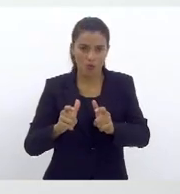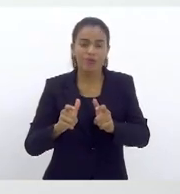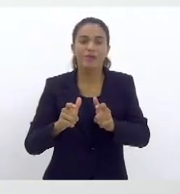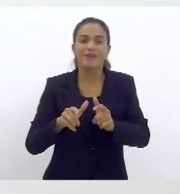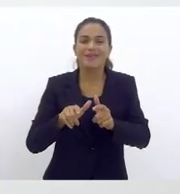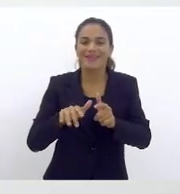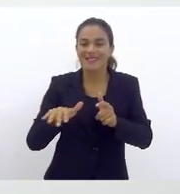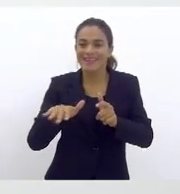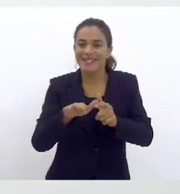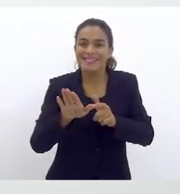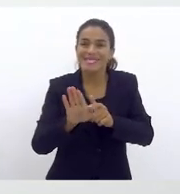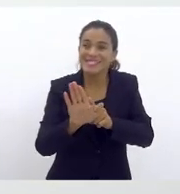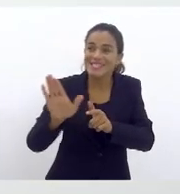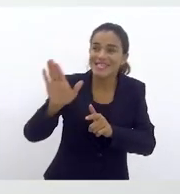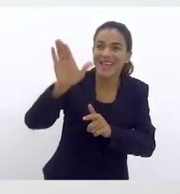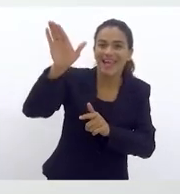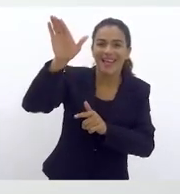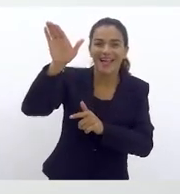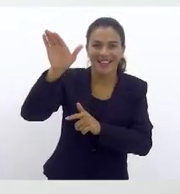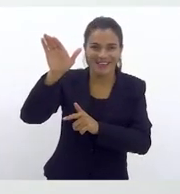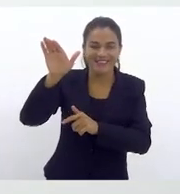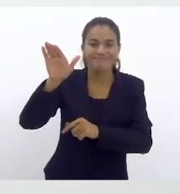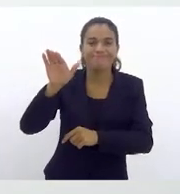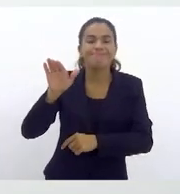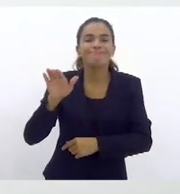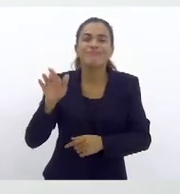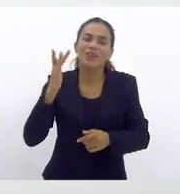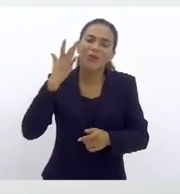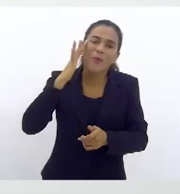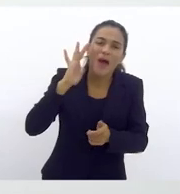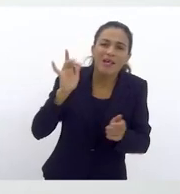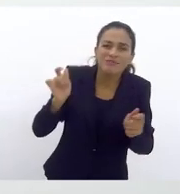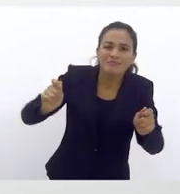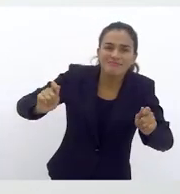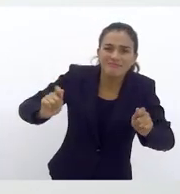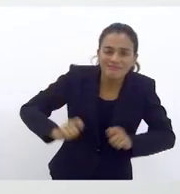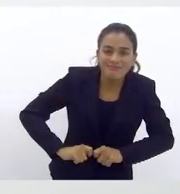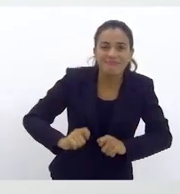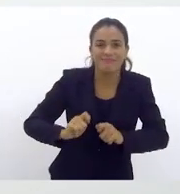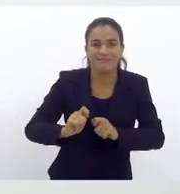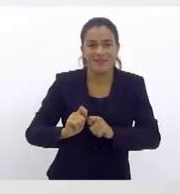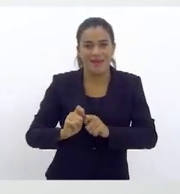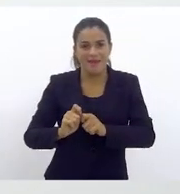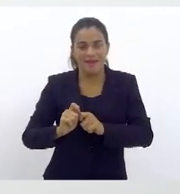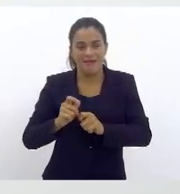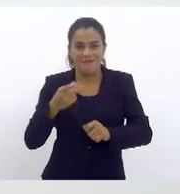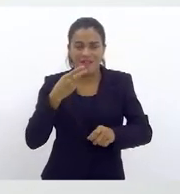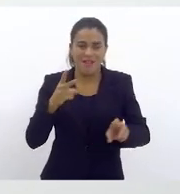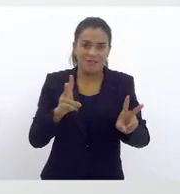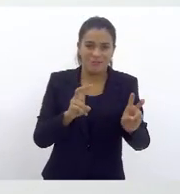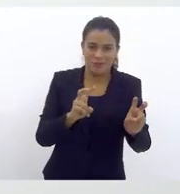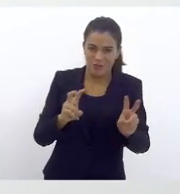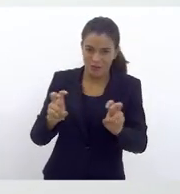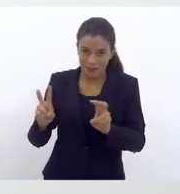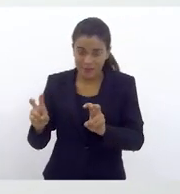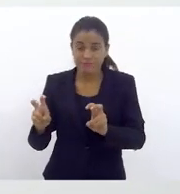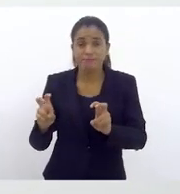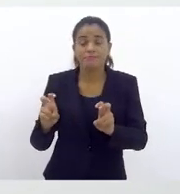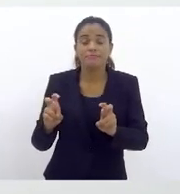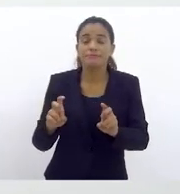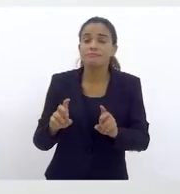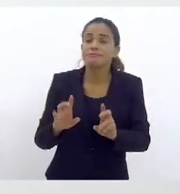não é e eu acho que se poderia entrar nessa questão de uma maneira mais